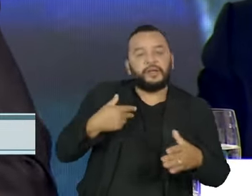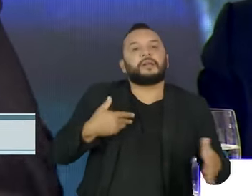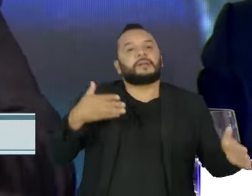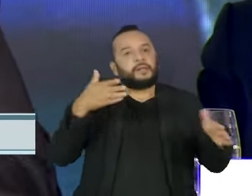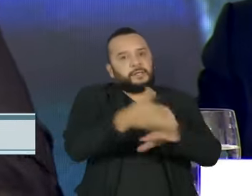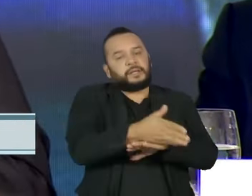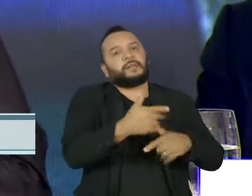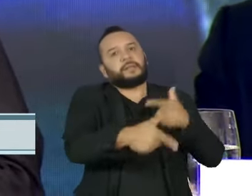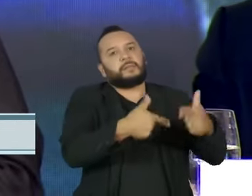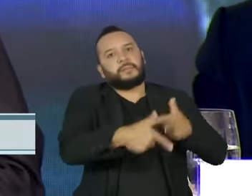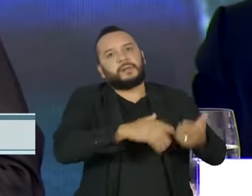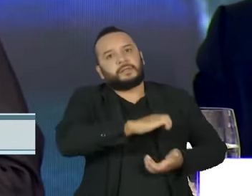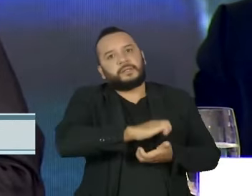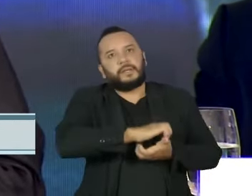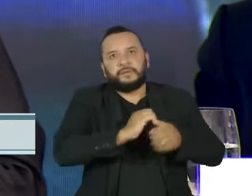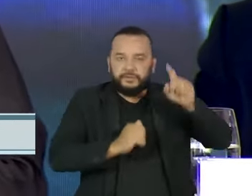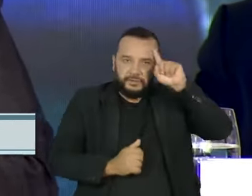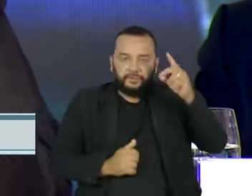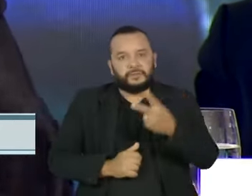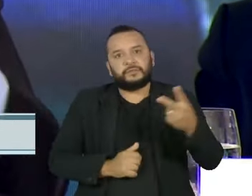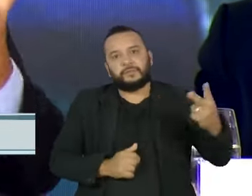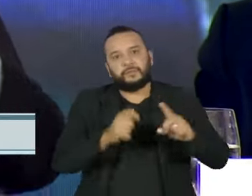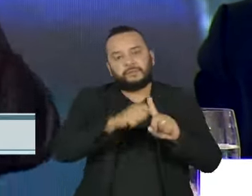no STF No próximo dia 22 de fevereiro